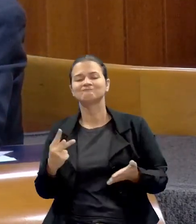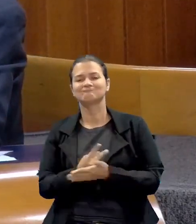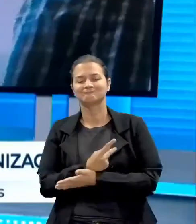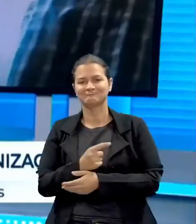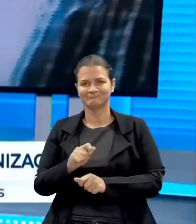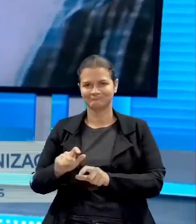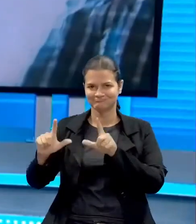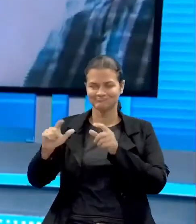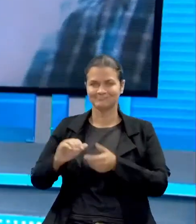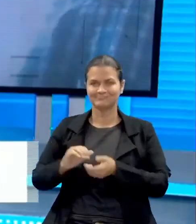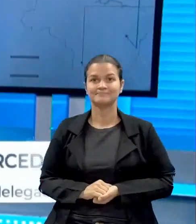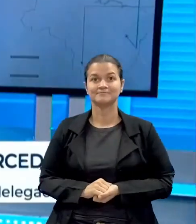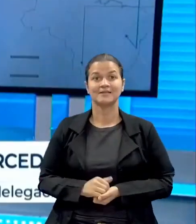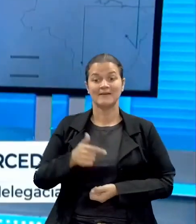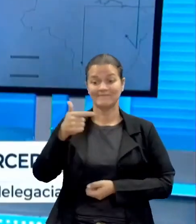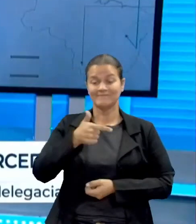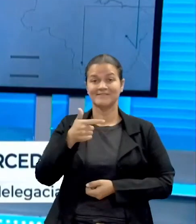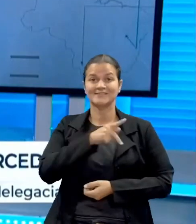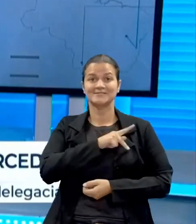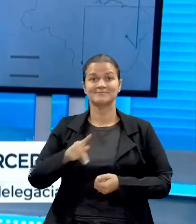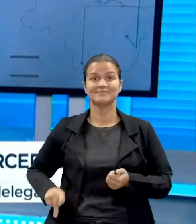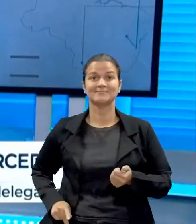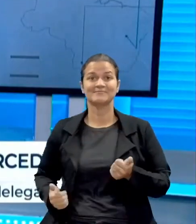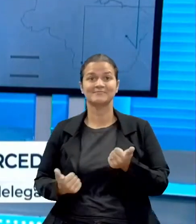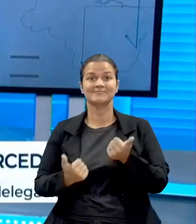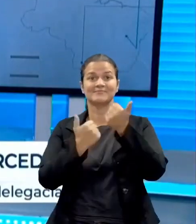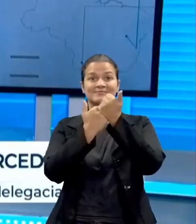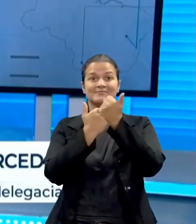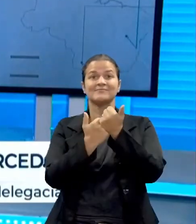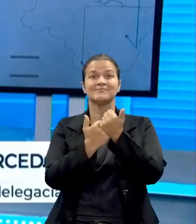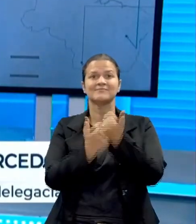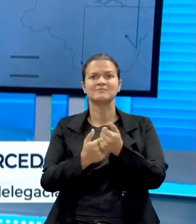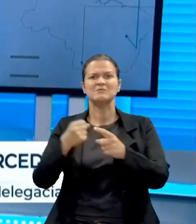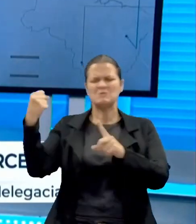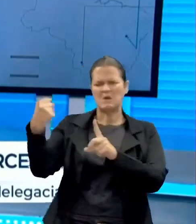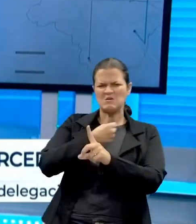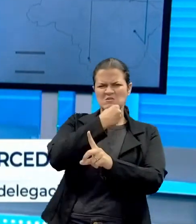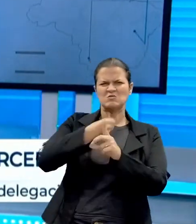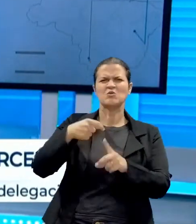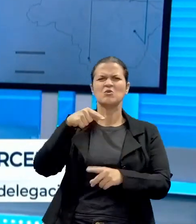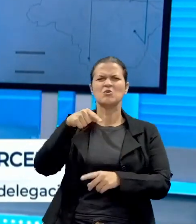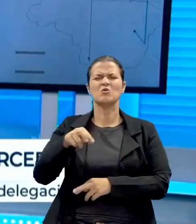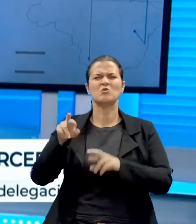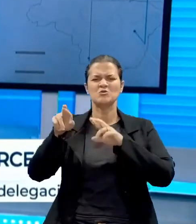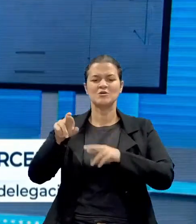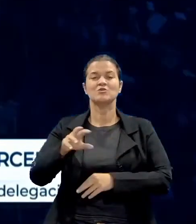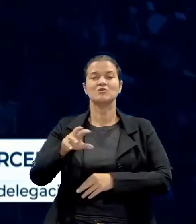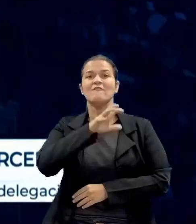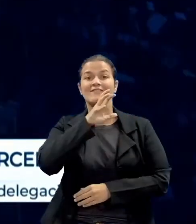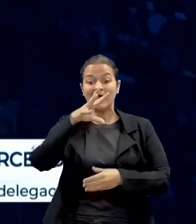Pessoal, o vice-presidente de futebol do Flamengo, Marcos Braz, agrediu um torcedor do clube dentro de um shopping.